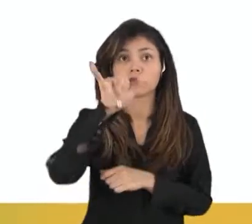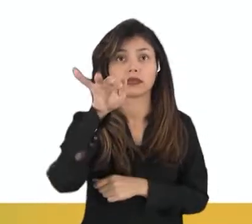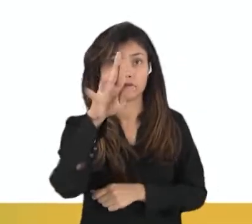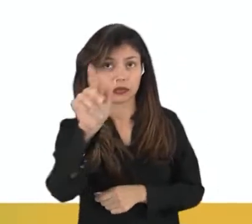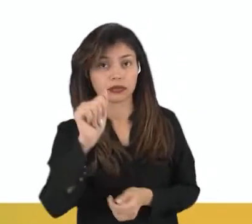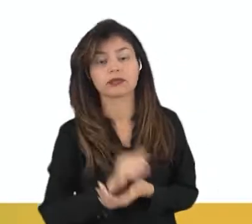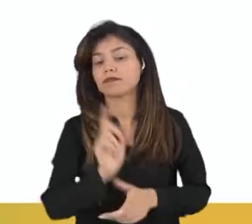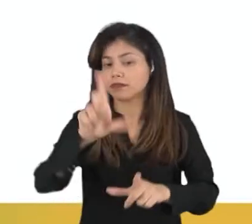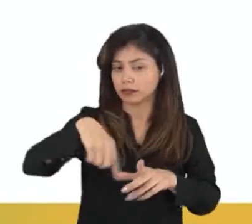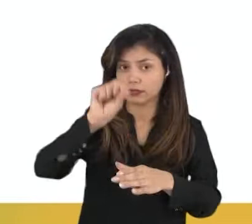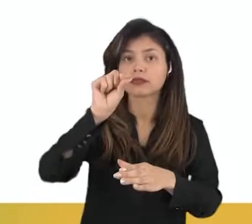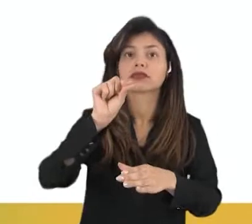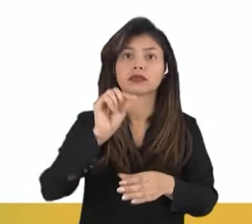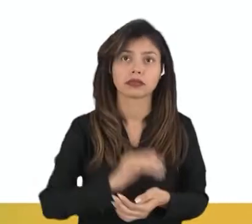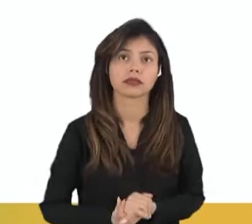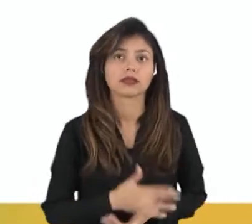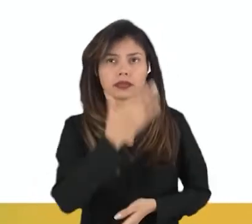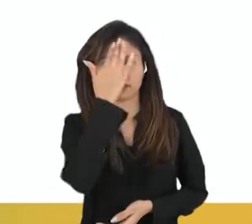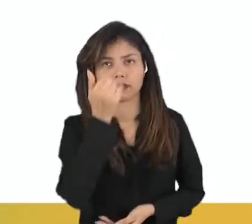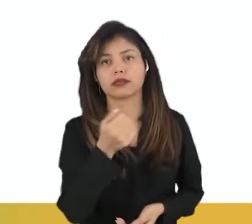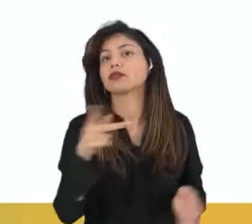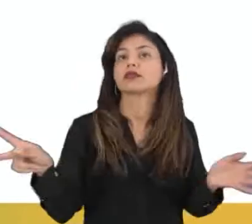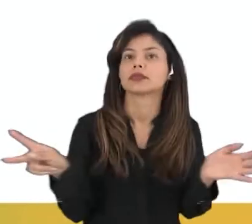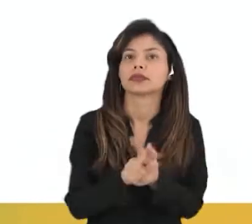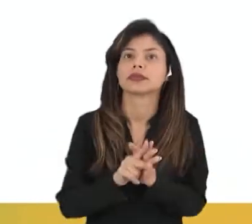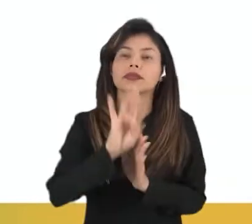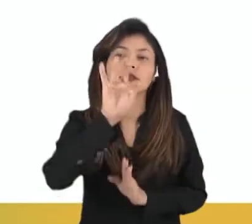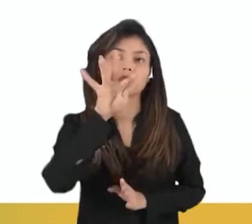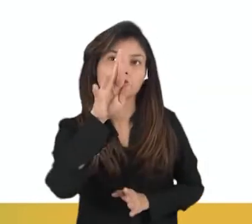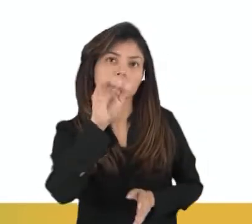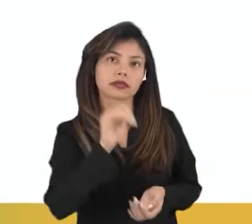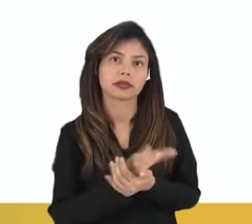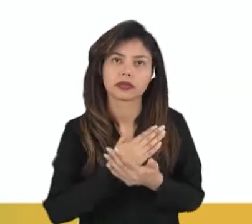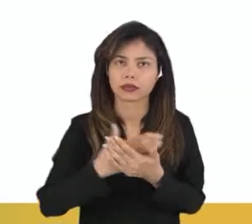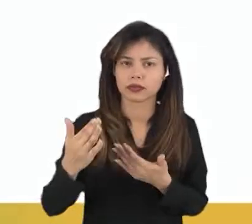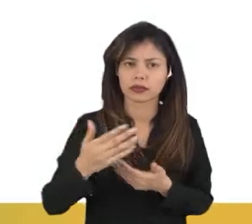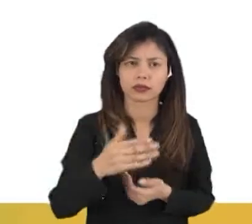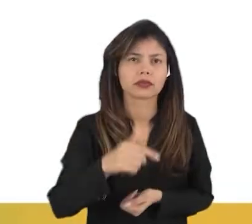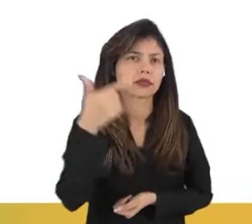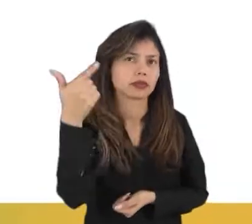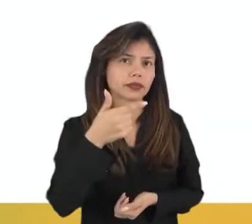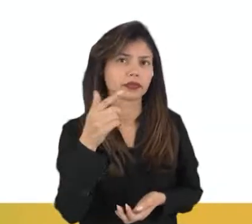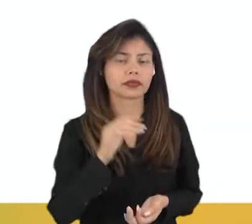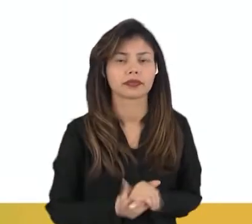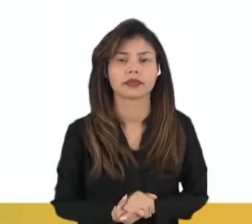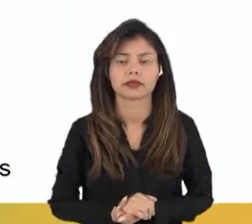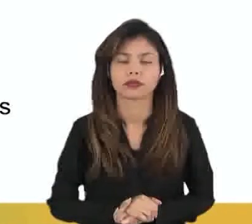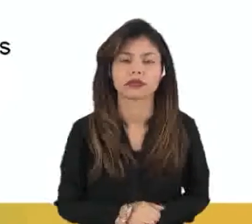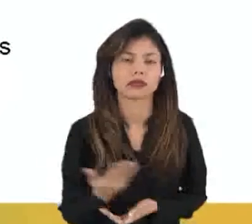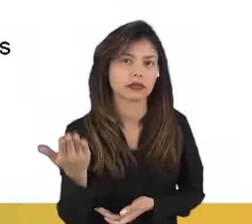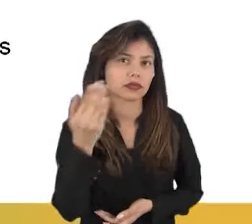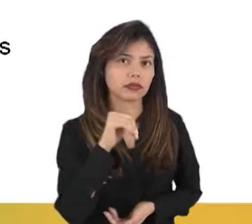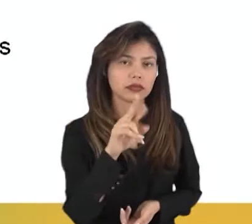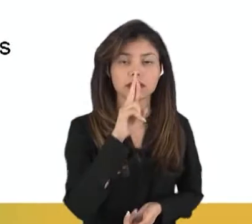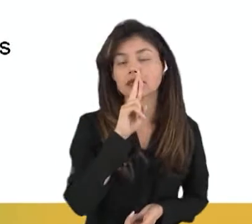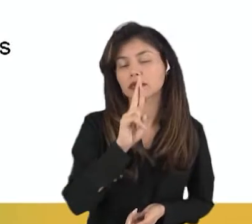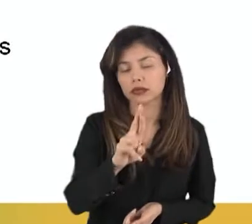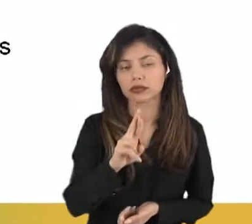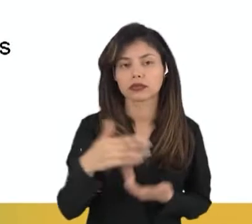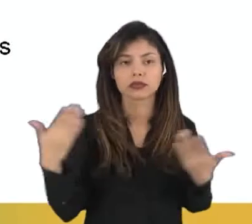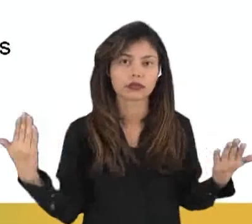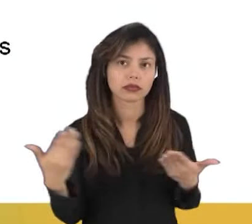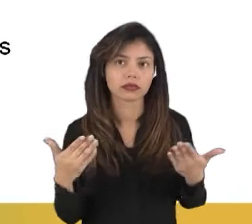ser sorteada, sabendo que seu bilhete começa com o algarismo número 2? Muito bem, então vamos para a nossa